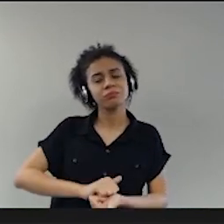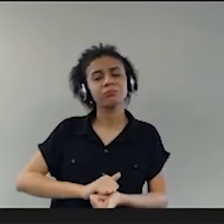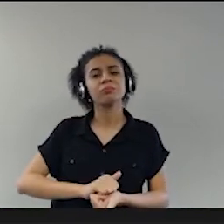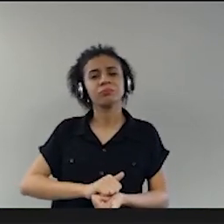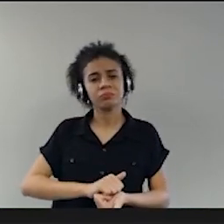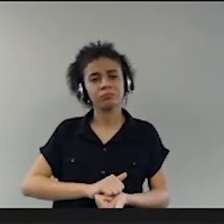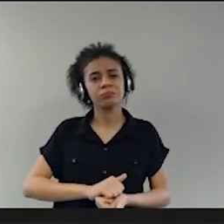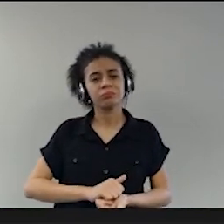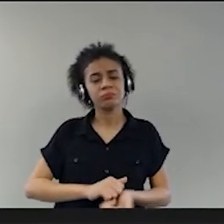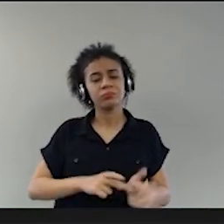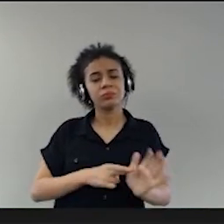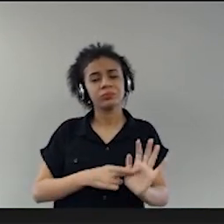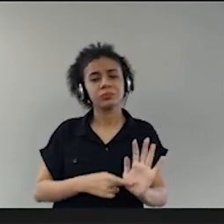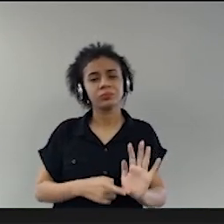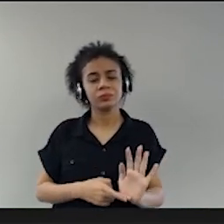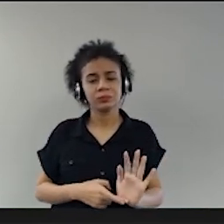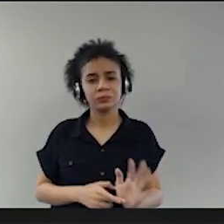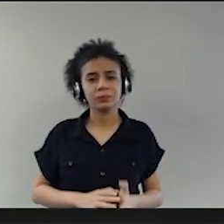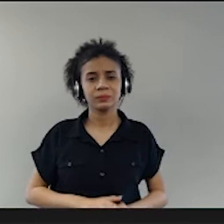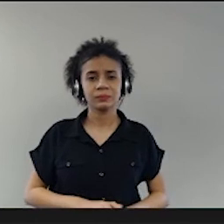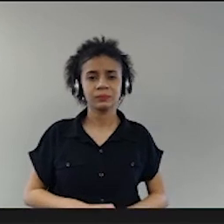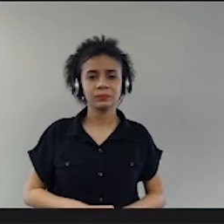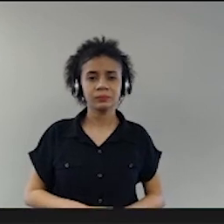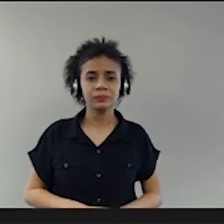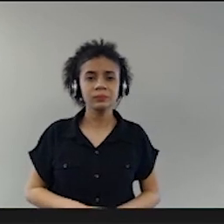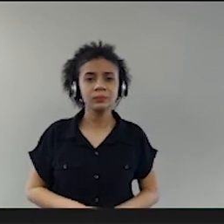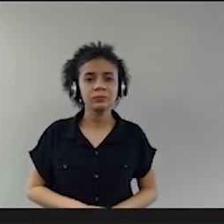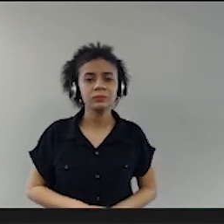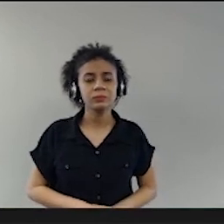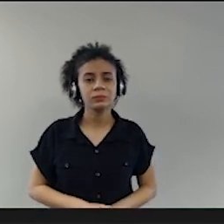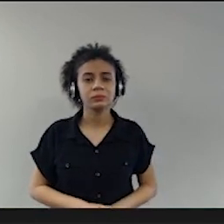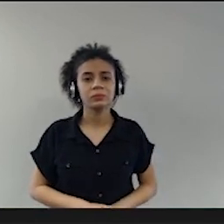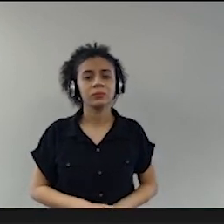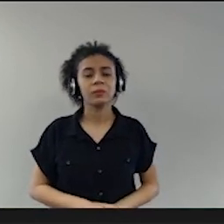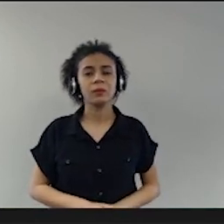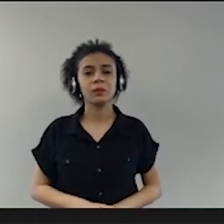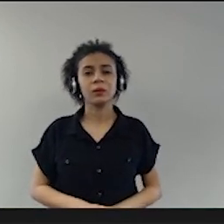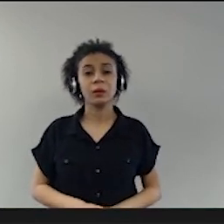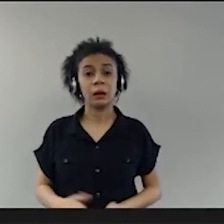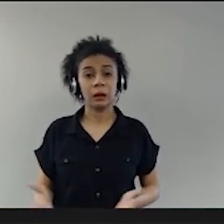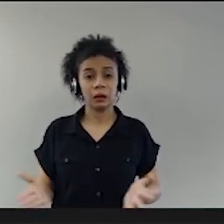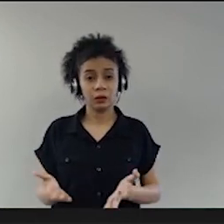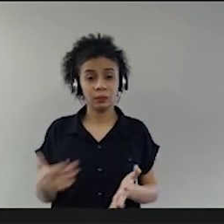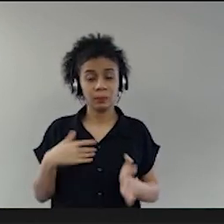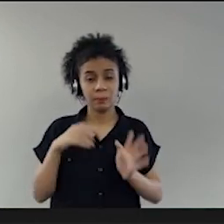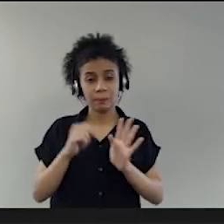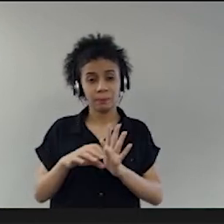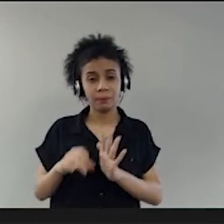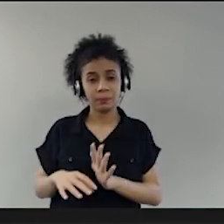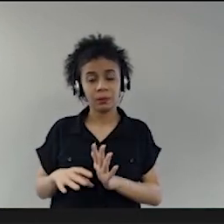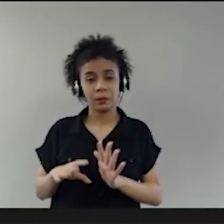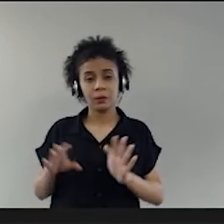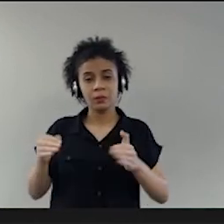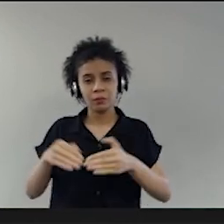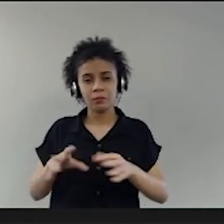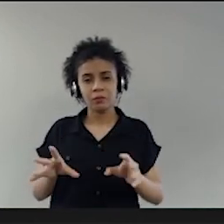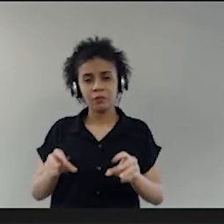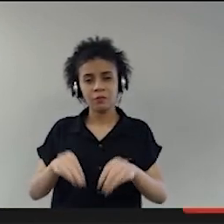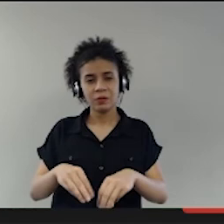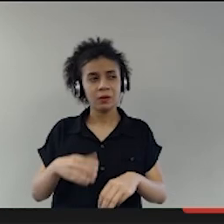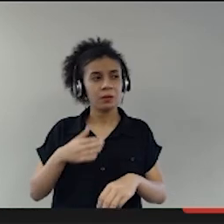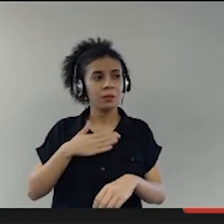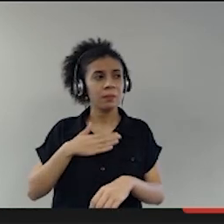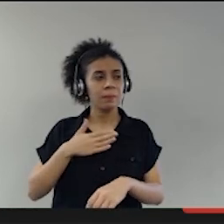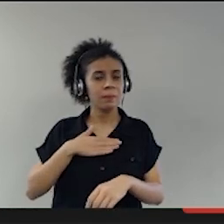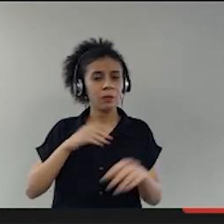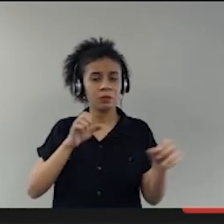dessa normalidade. Nós precisamos construir, e aqui eu vou já passar para essa parte final do